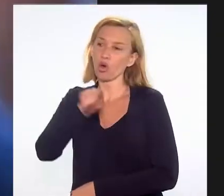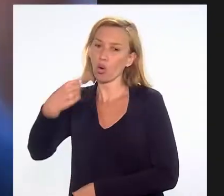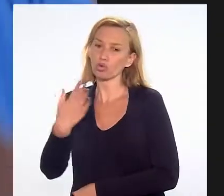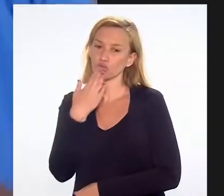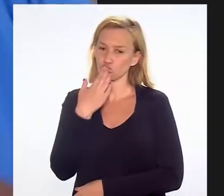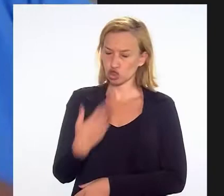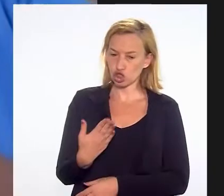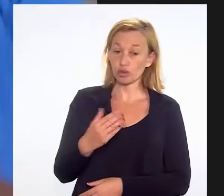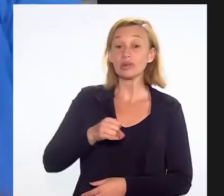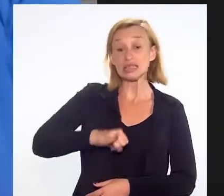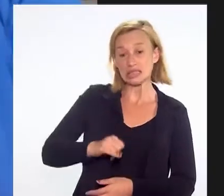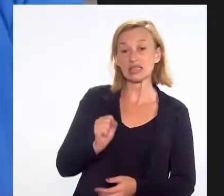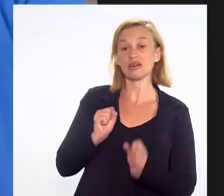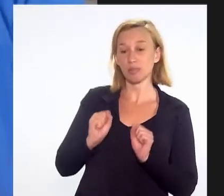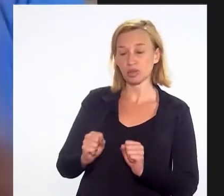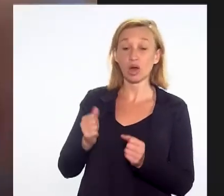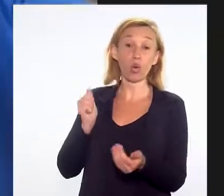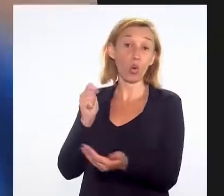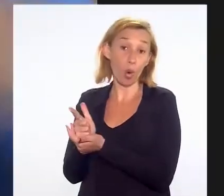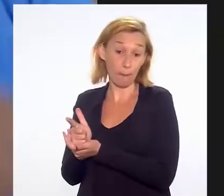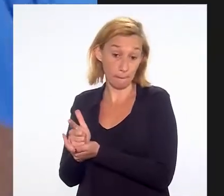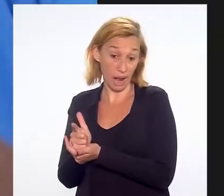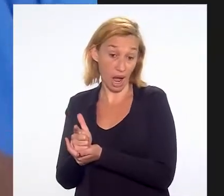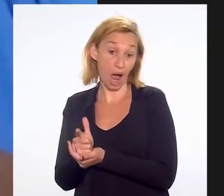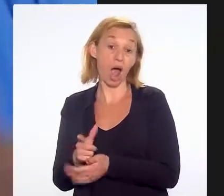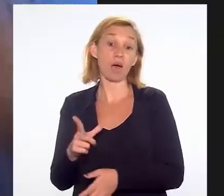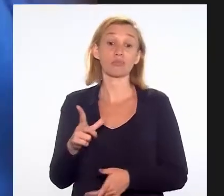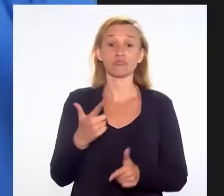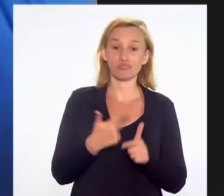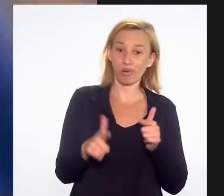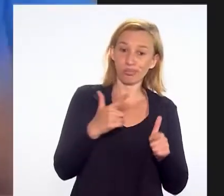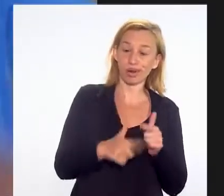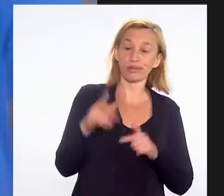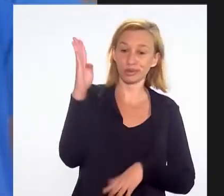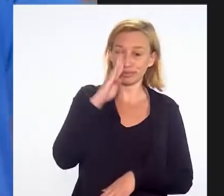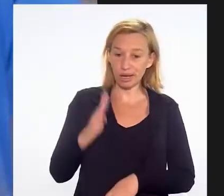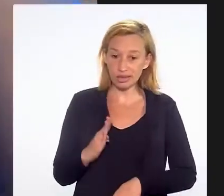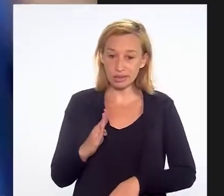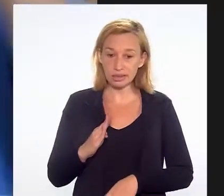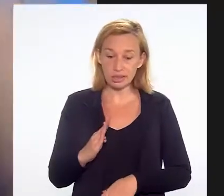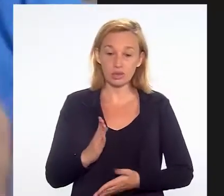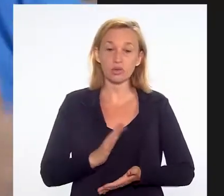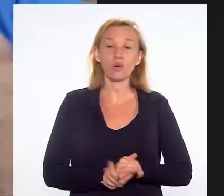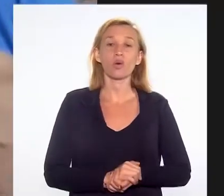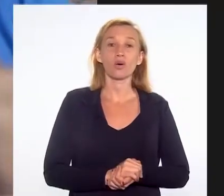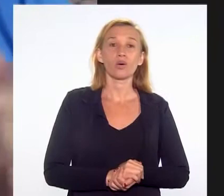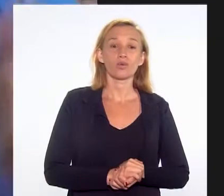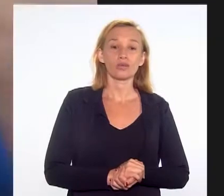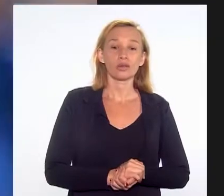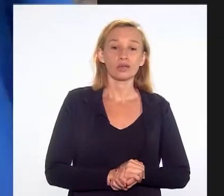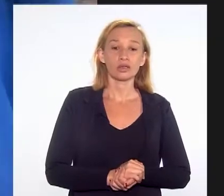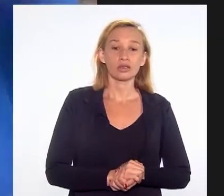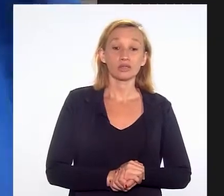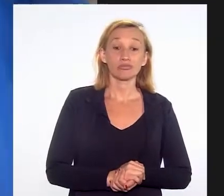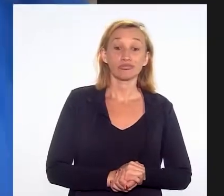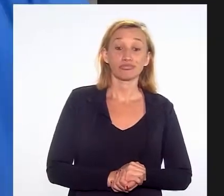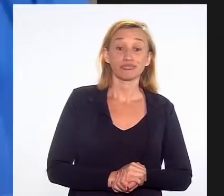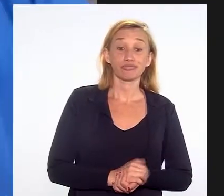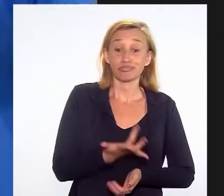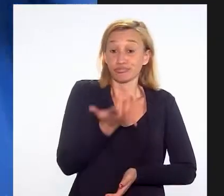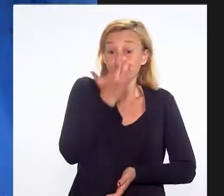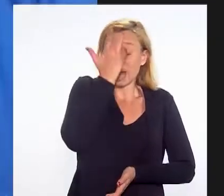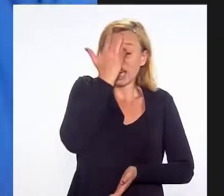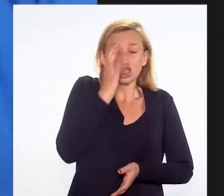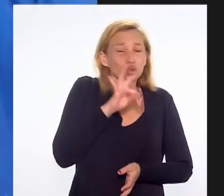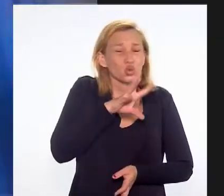aceitar a vacina da AstraZeneca, se vai aceitar. Aí a gente conseguiu fazer a compra, né? Teve aquele